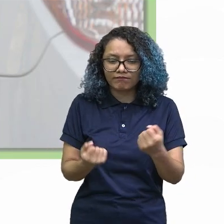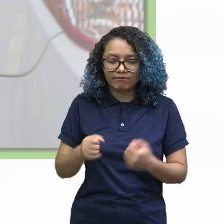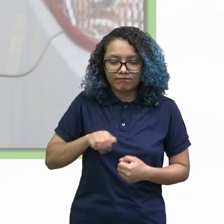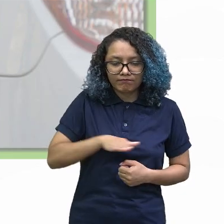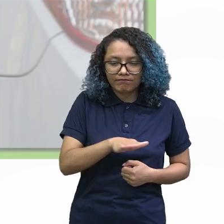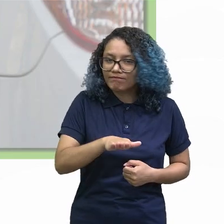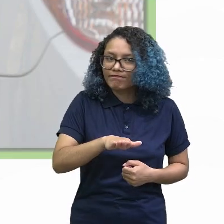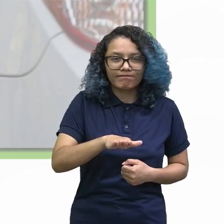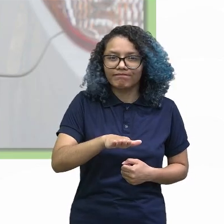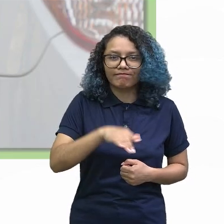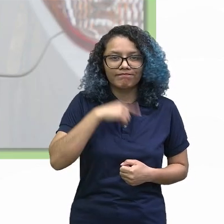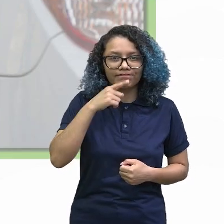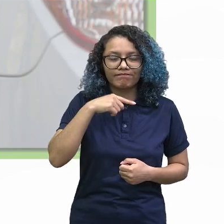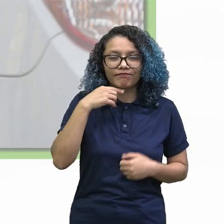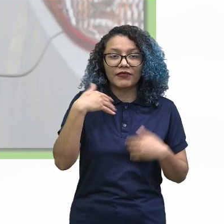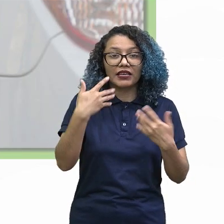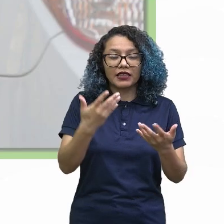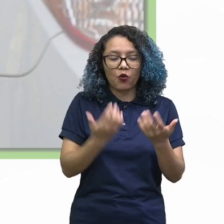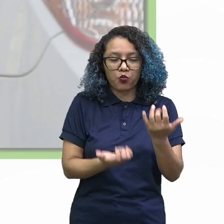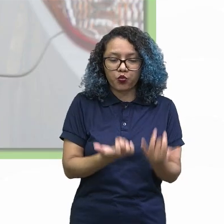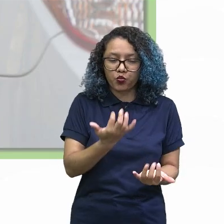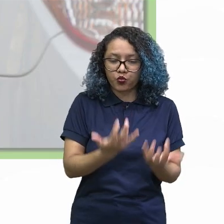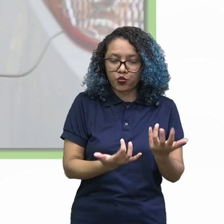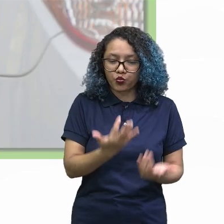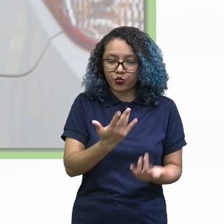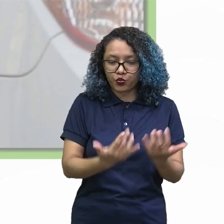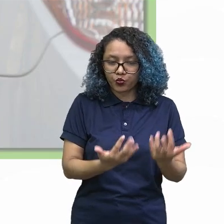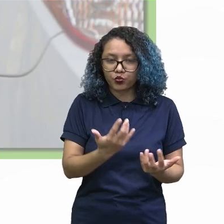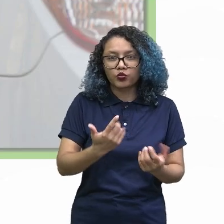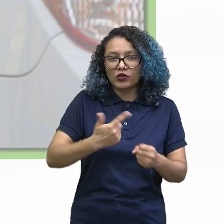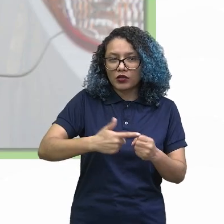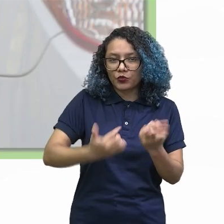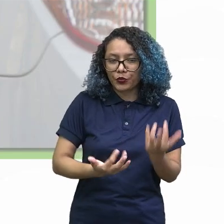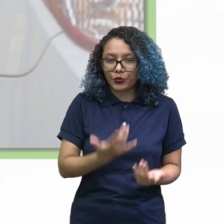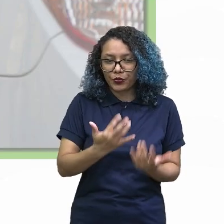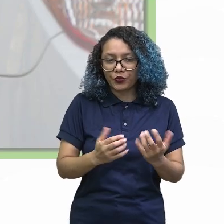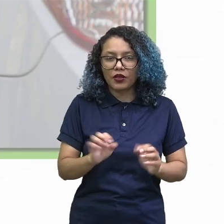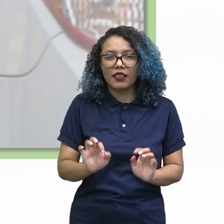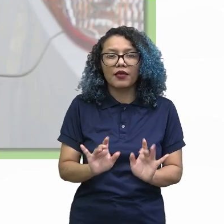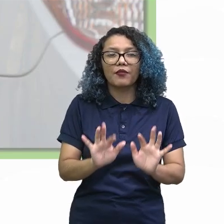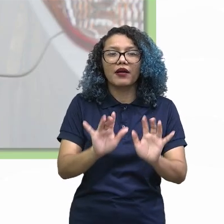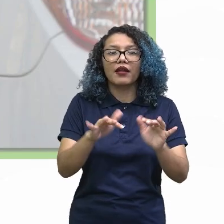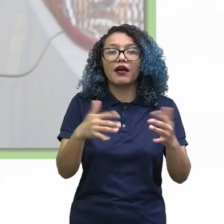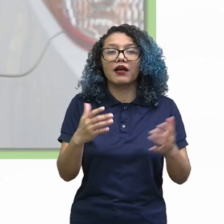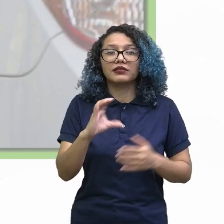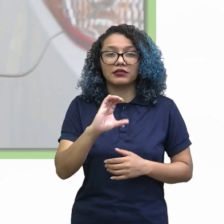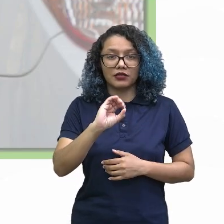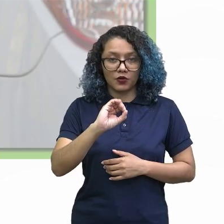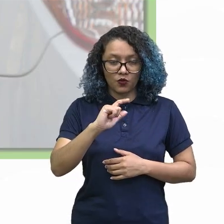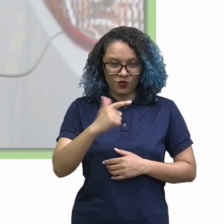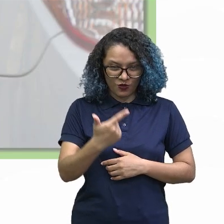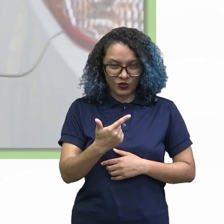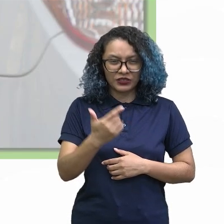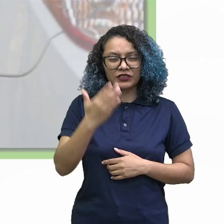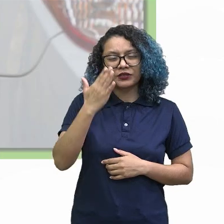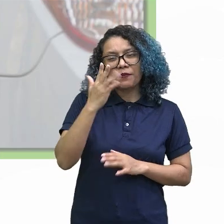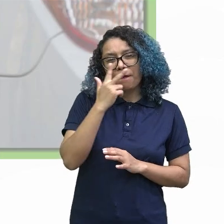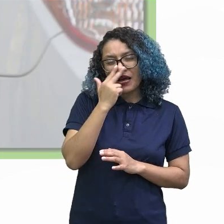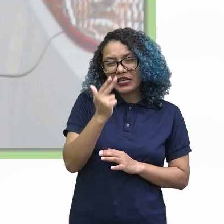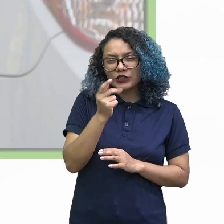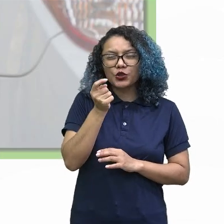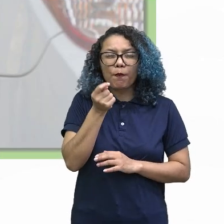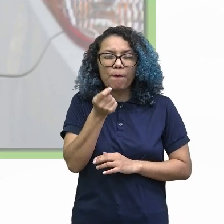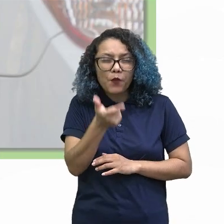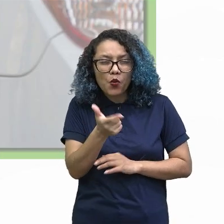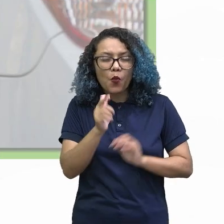desse combustível, ele vai liberar ali o gás carbônico, né? Então é algo que a gente pensa que é pouquinho, mas se a